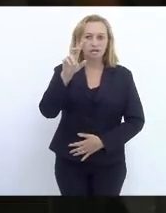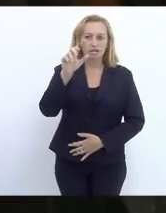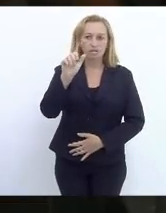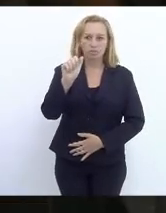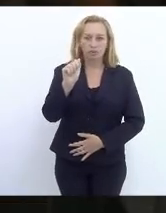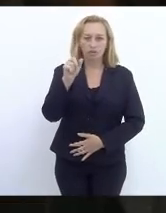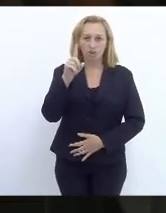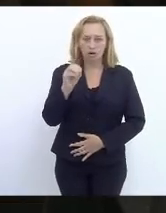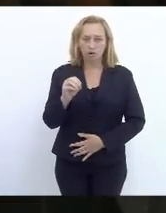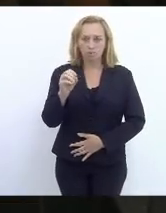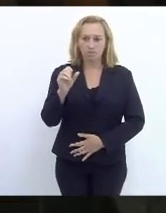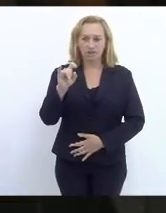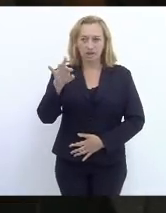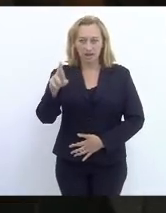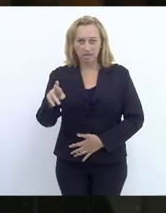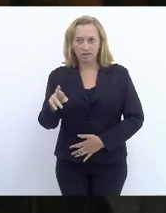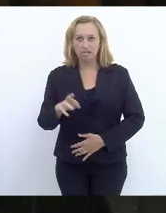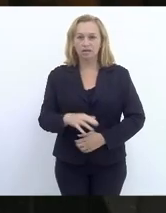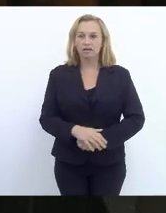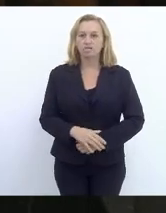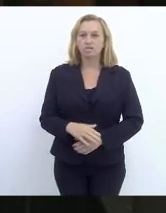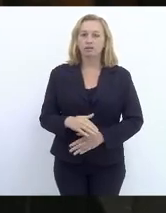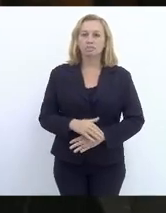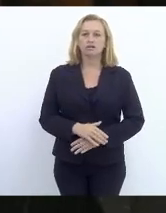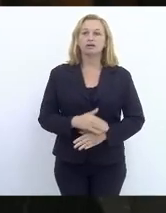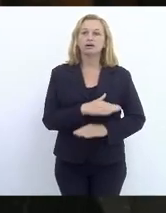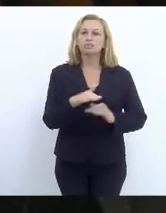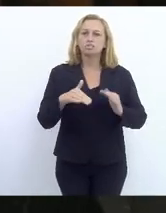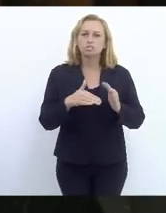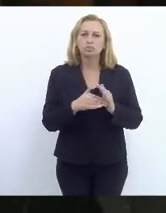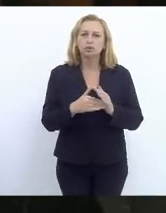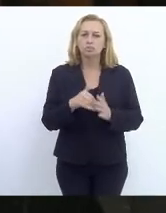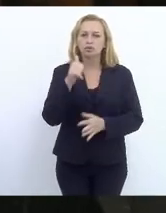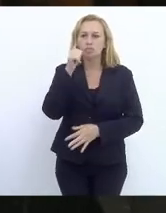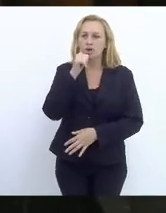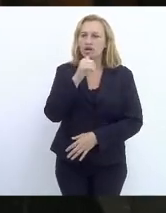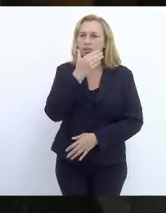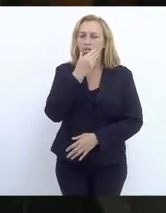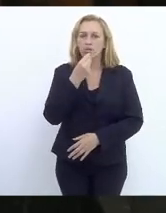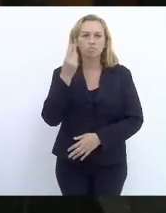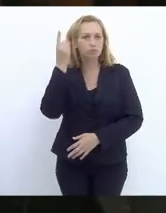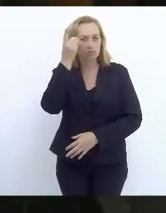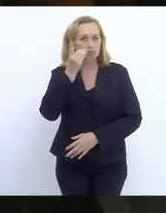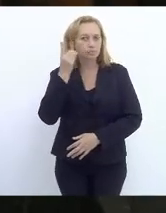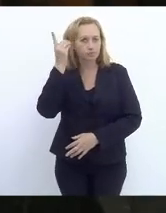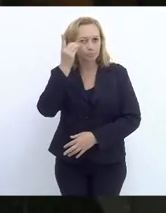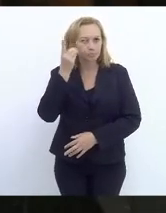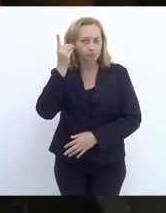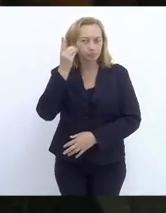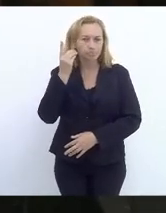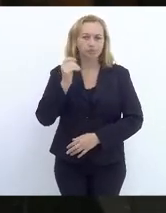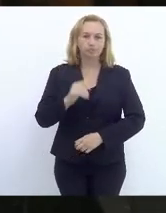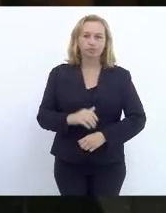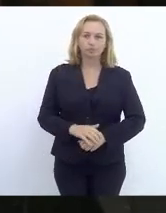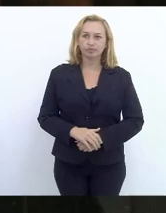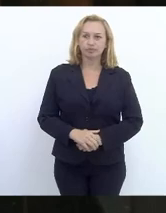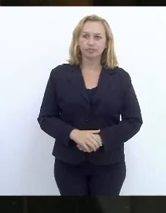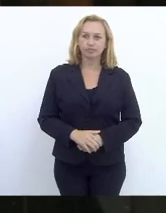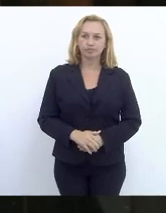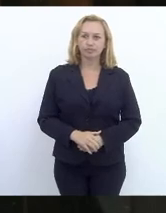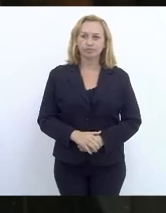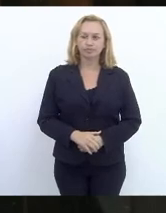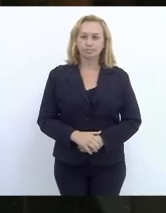Ceasa senhores e senhoras deputadas que nos assistem